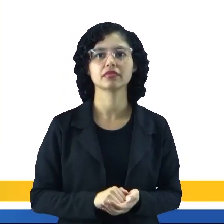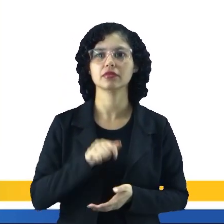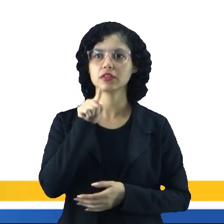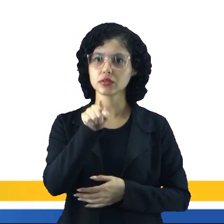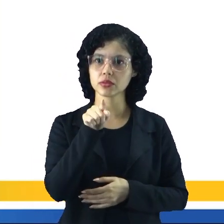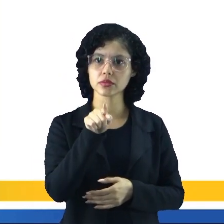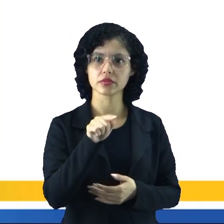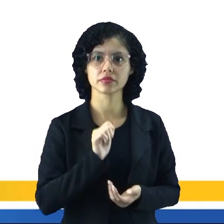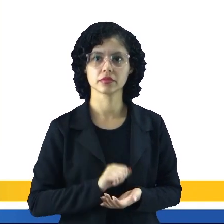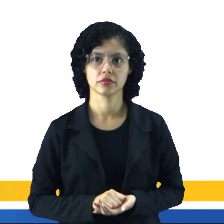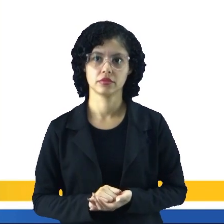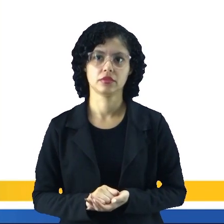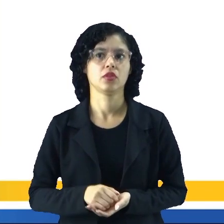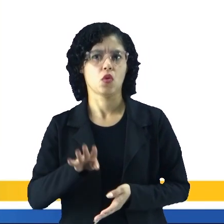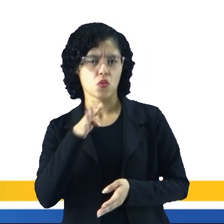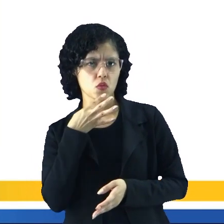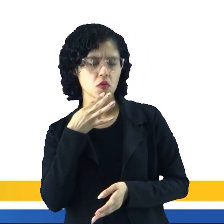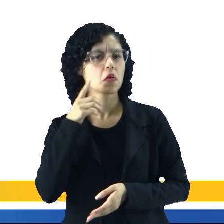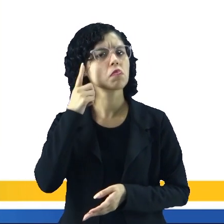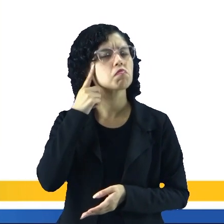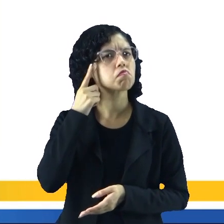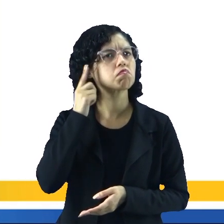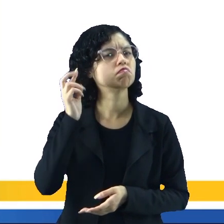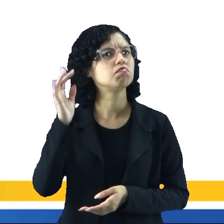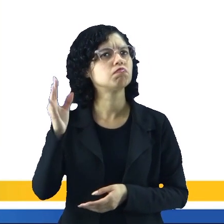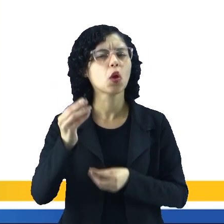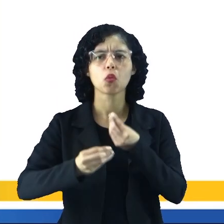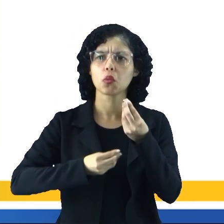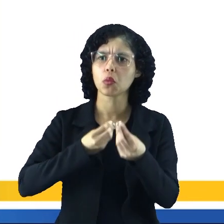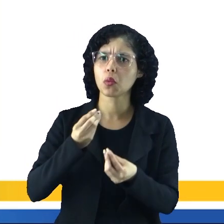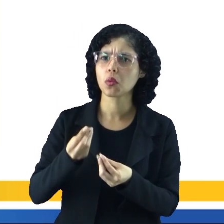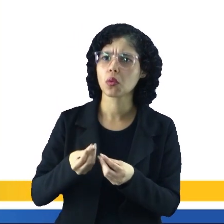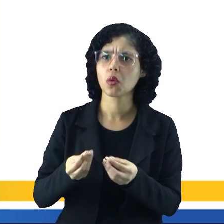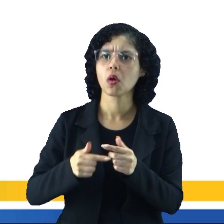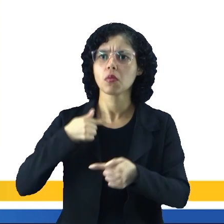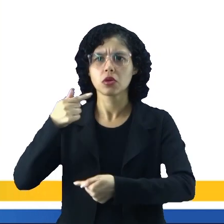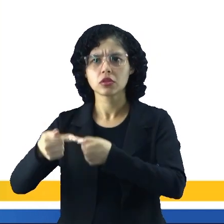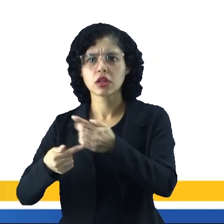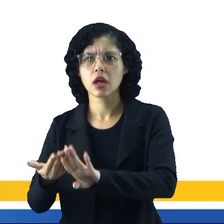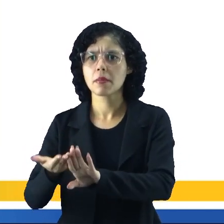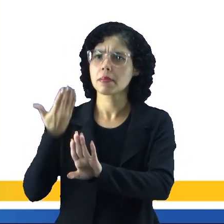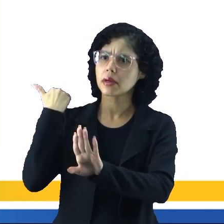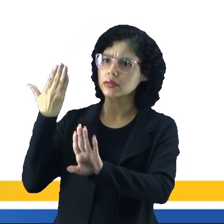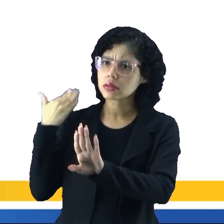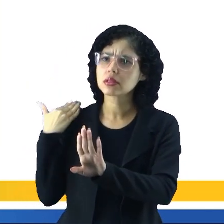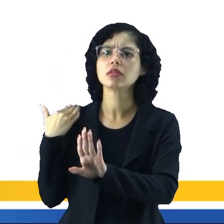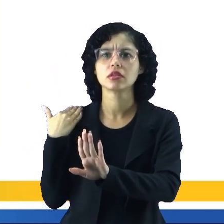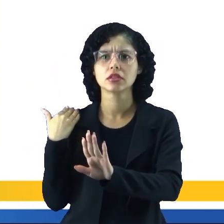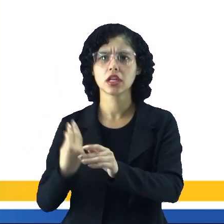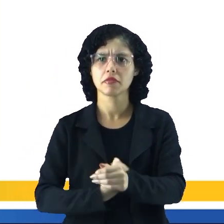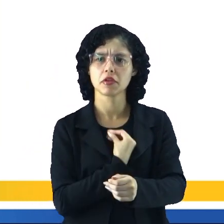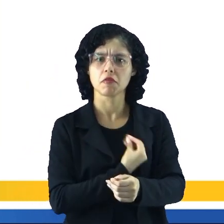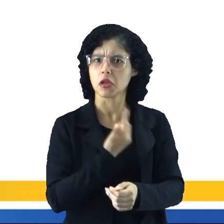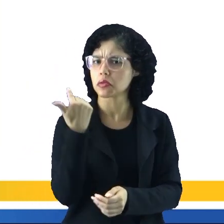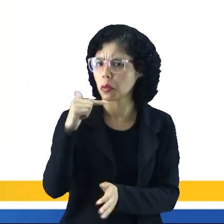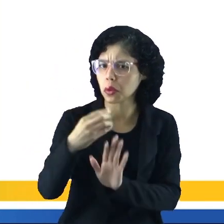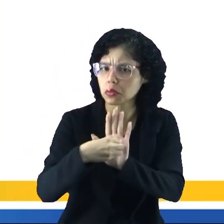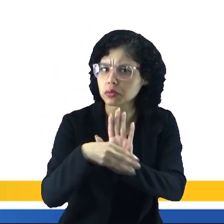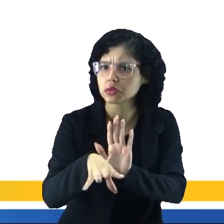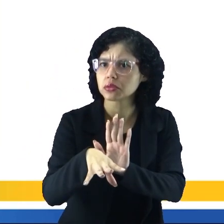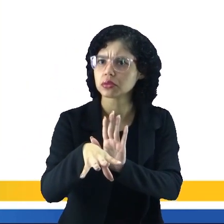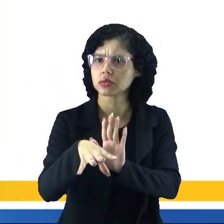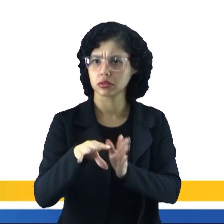você talvez também reflita sobre como as gerações passadas puderam viver sem mídias